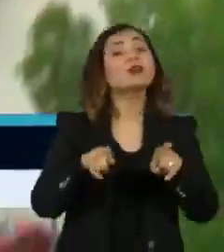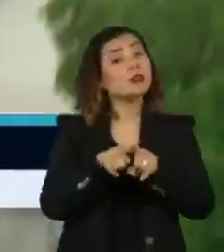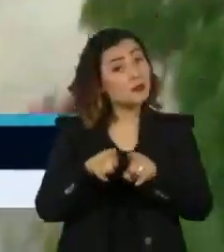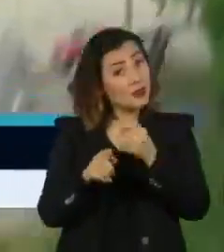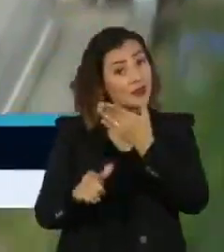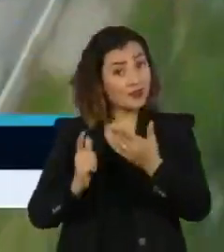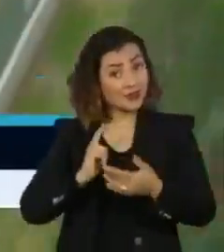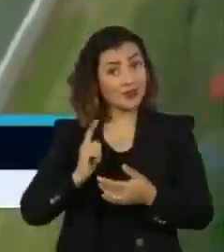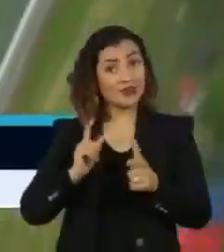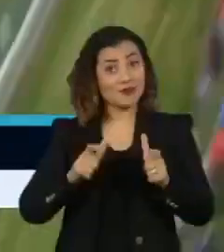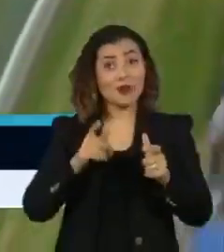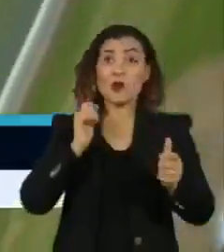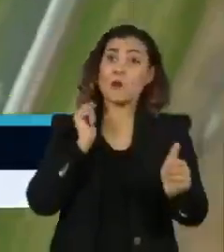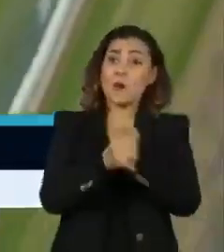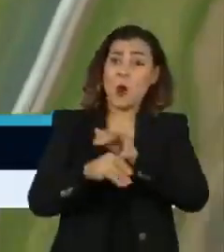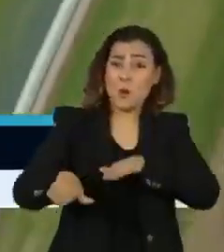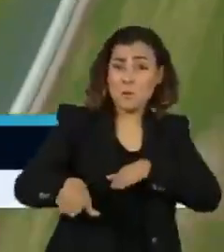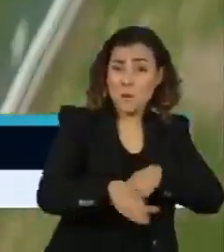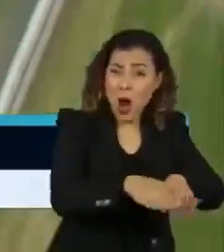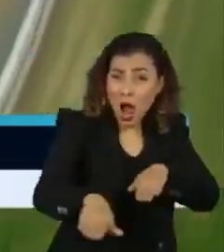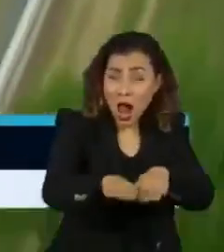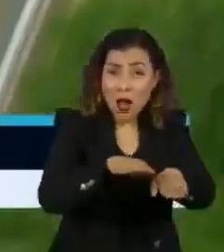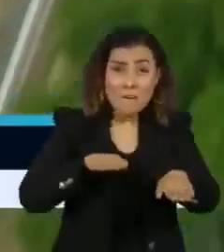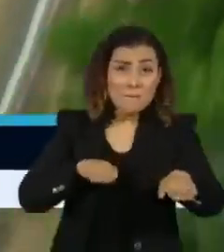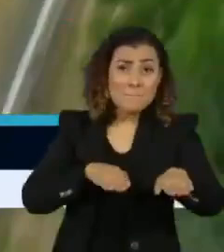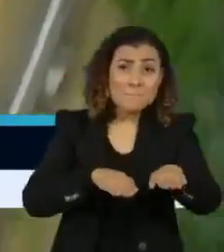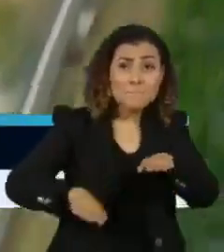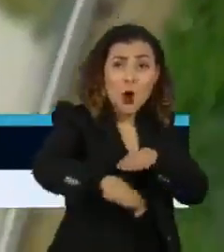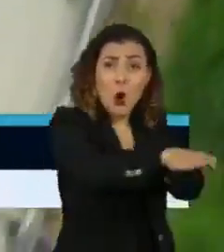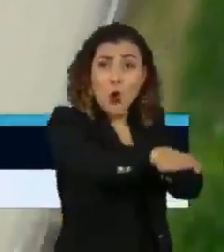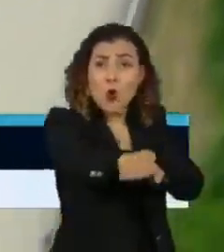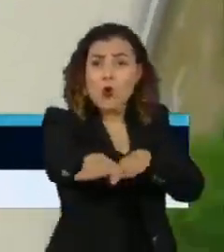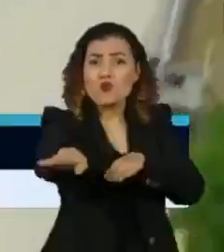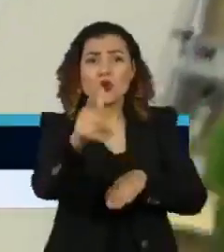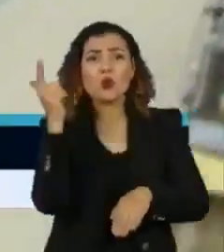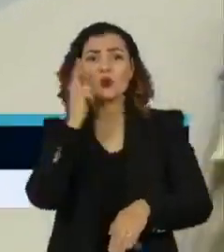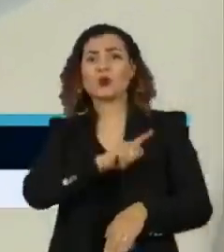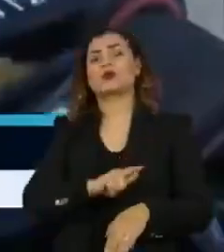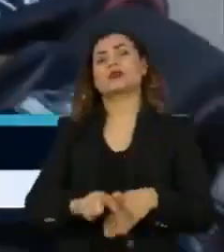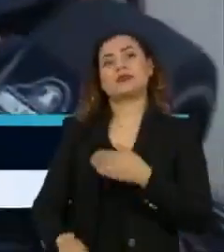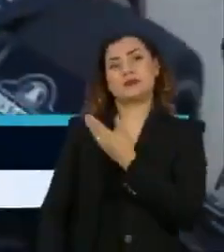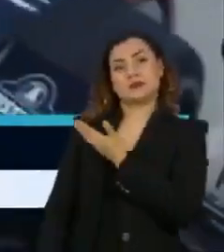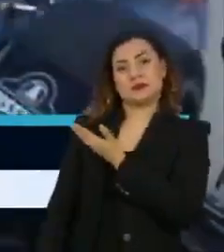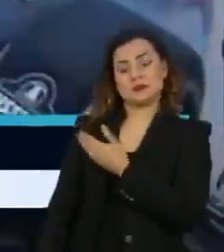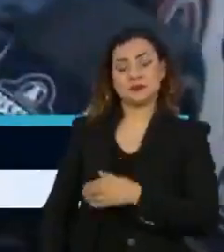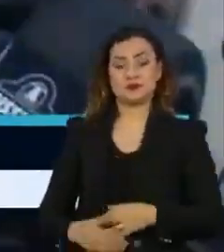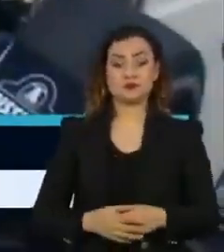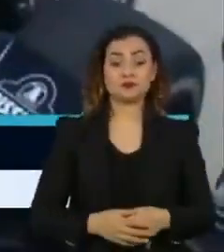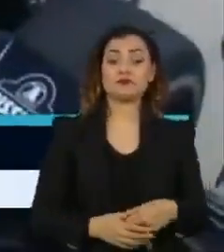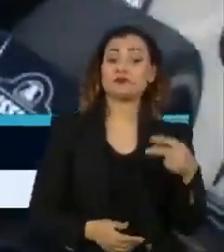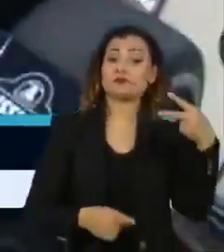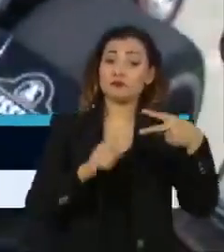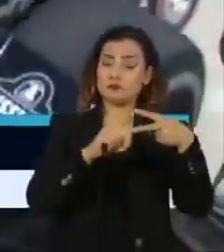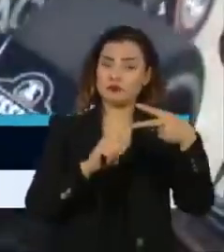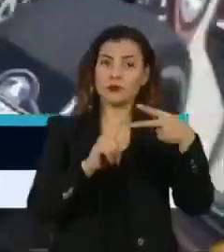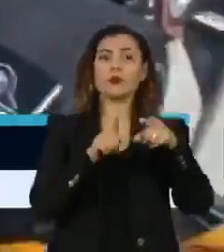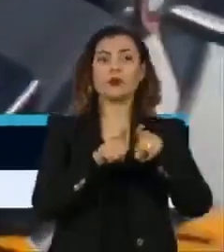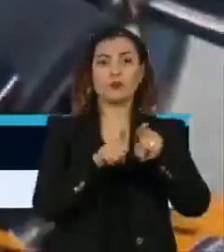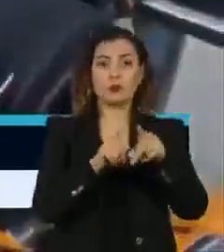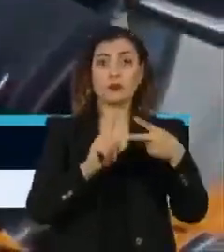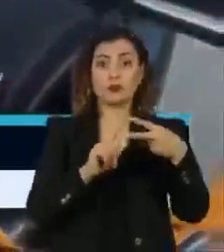Elkhart Lake. O Palou deu um bote sensacional e vai pra volta! Nas 2 corridas em